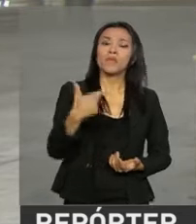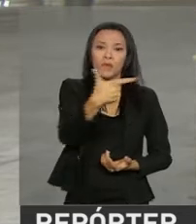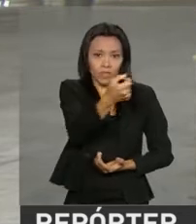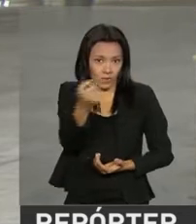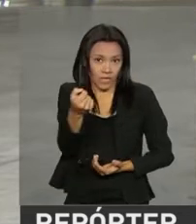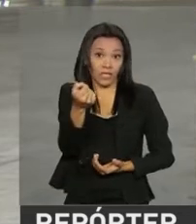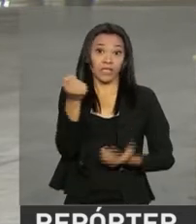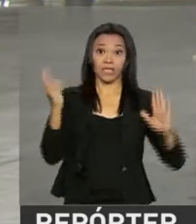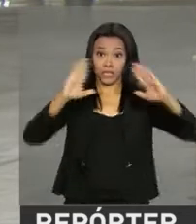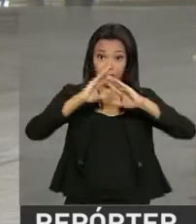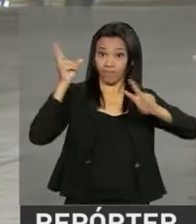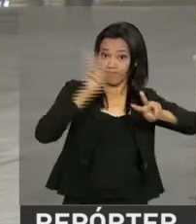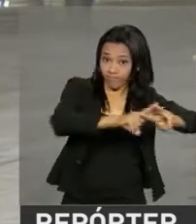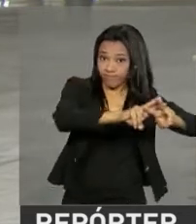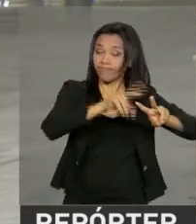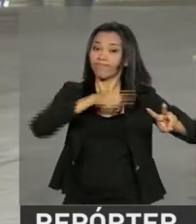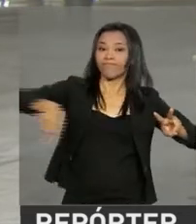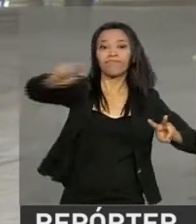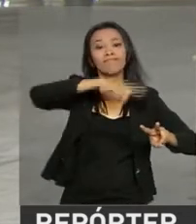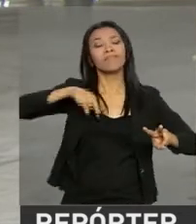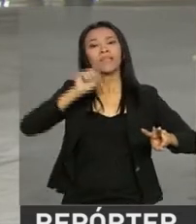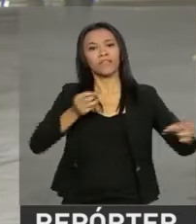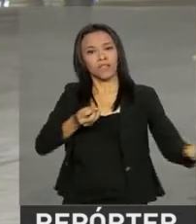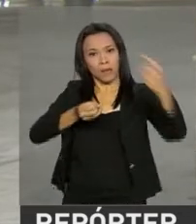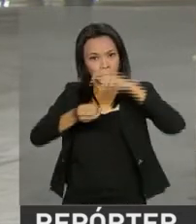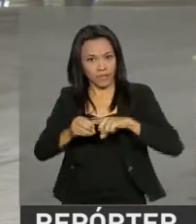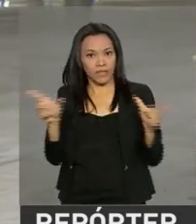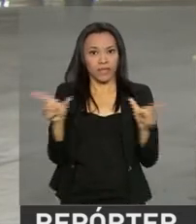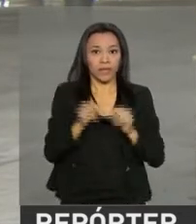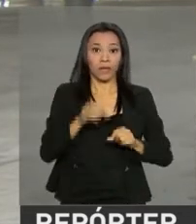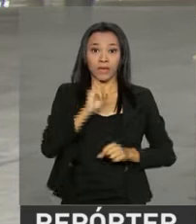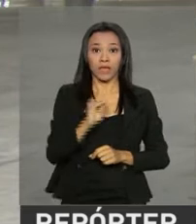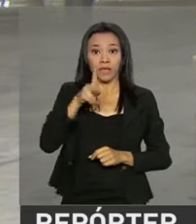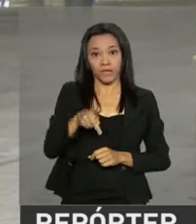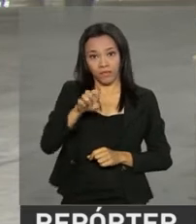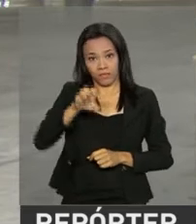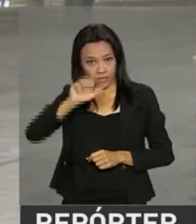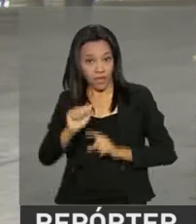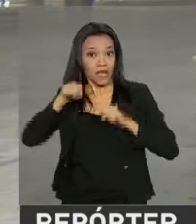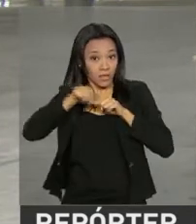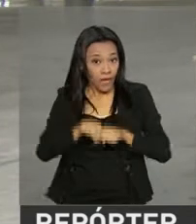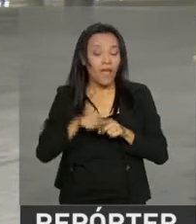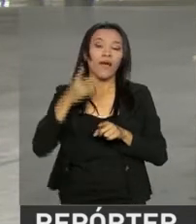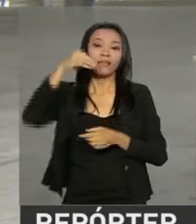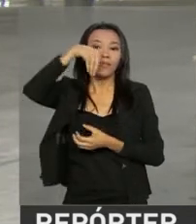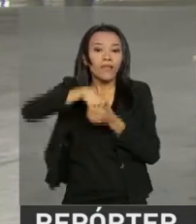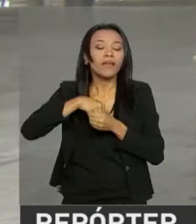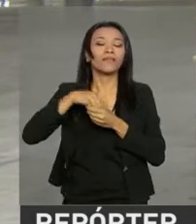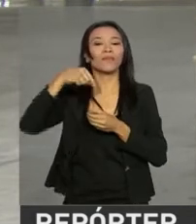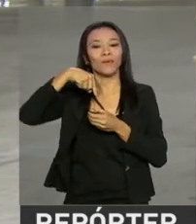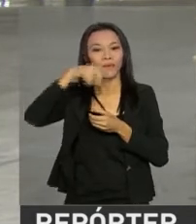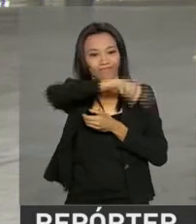prisionais são as unidades que firmaram uma parceria com o instituto nacional de pesquisas anísio teixeira as provas acontecem dentro das